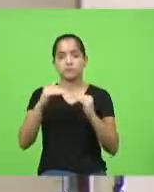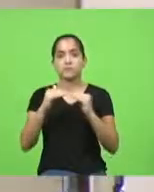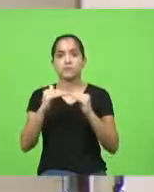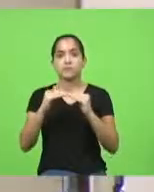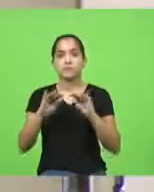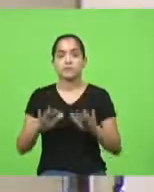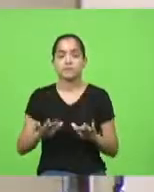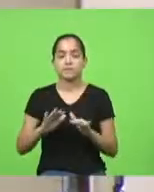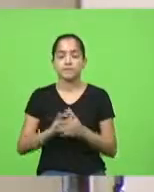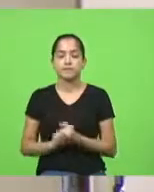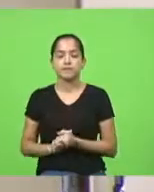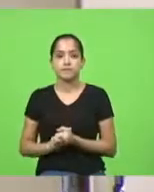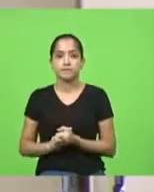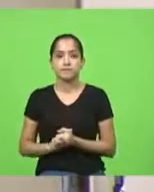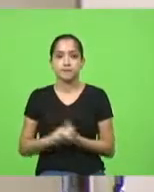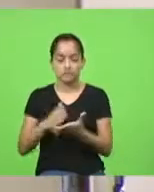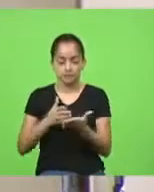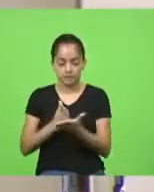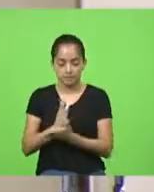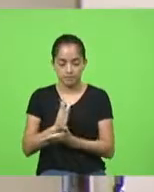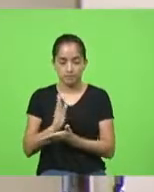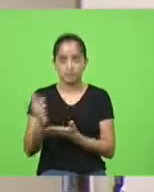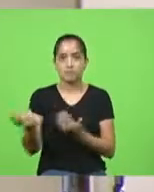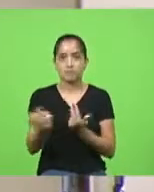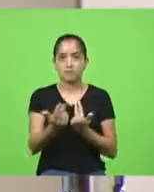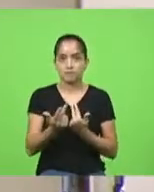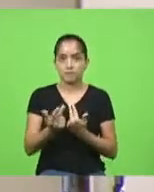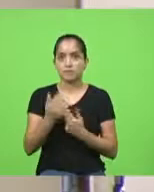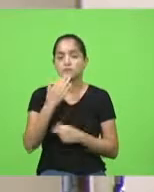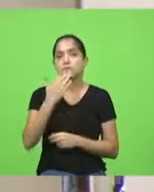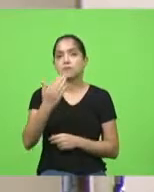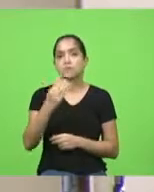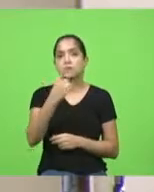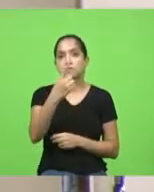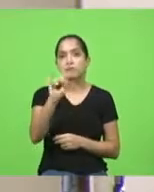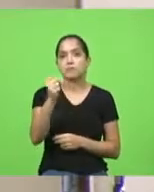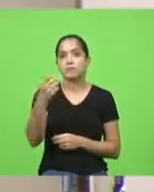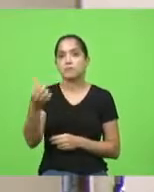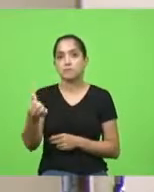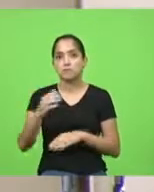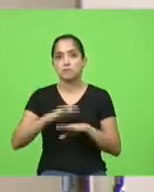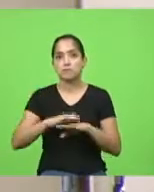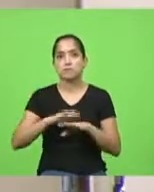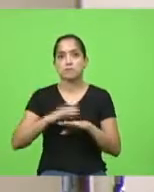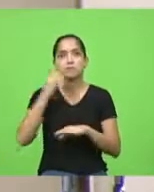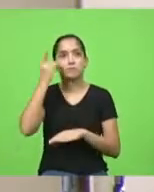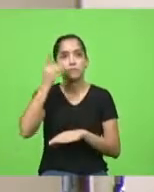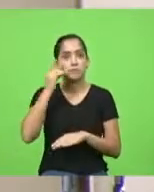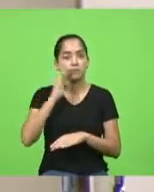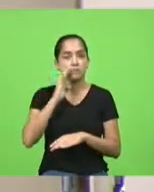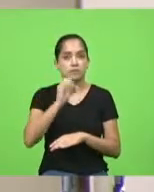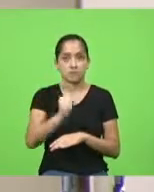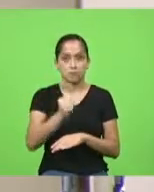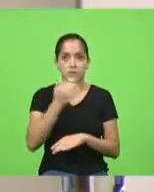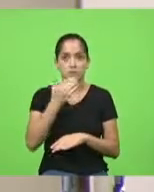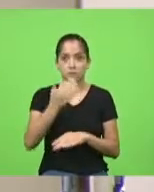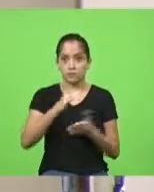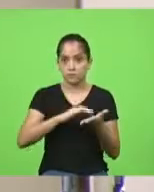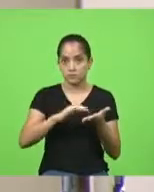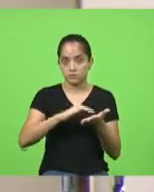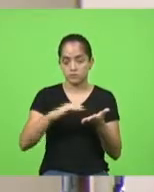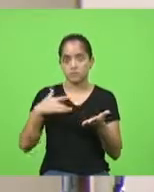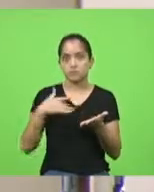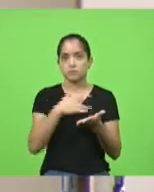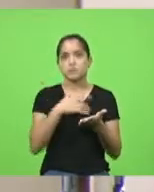permaneçam como se encontra. Aprovado por unanimidade. Pedido de informação 186, autor deputado Bruno Souza, solicitando à Secretaria de Estado da